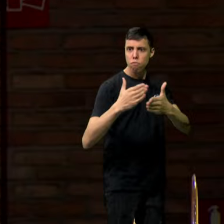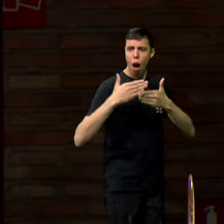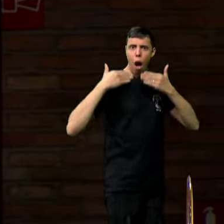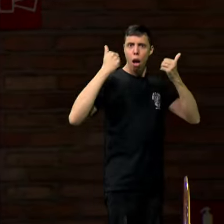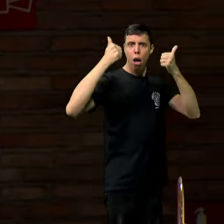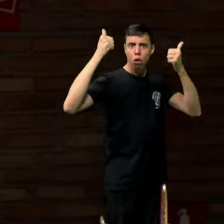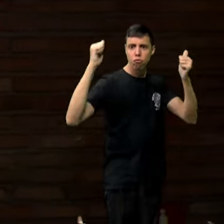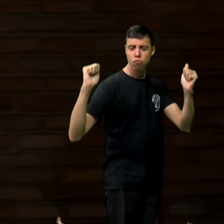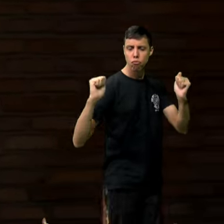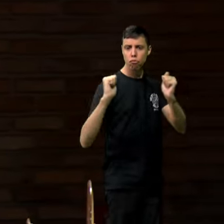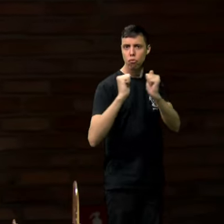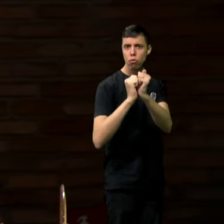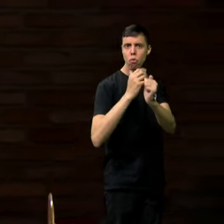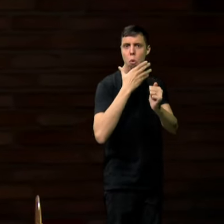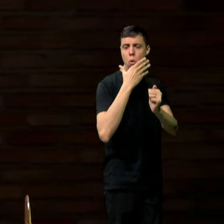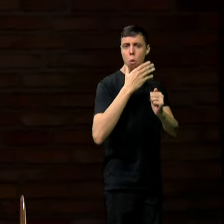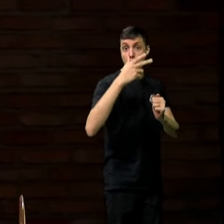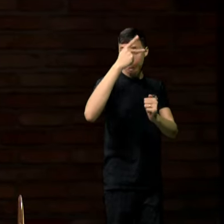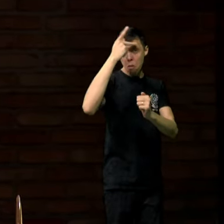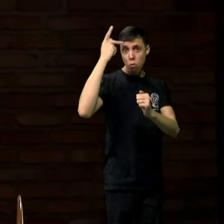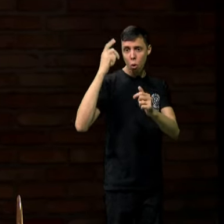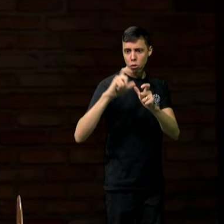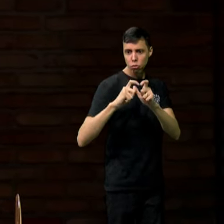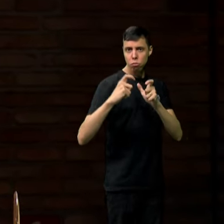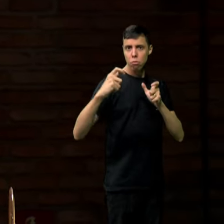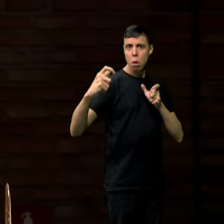Me perdoe, mas é assim.